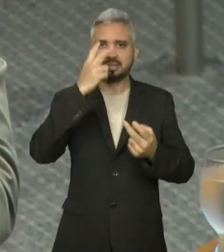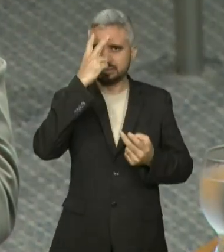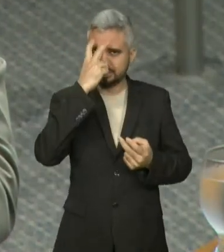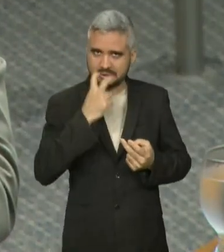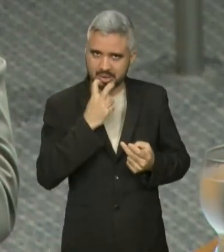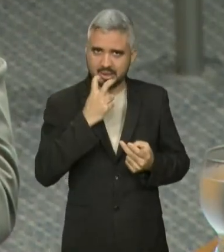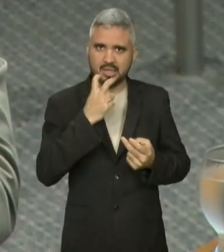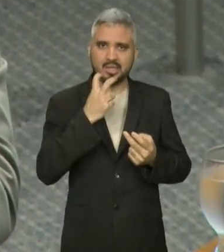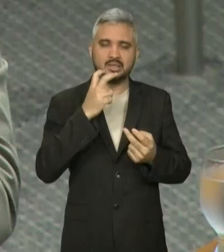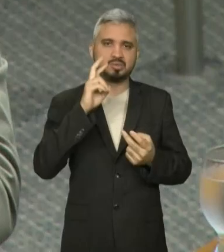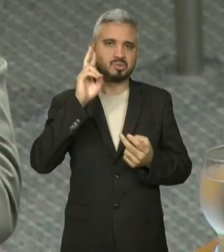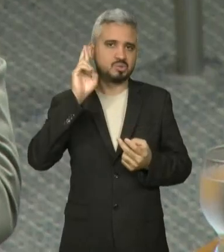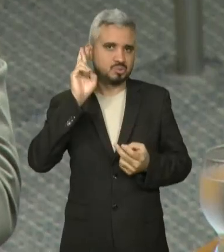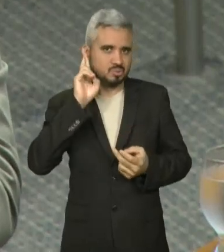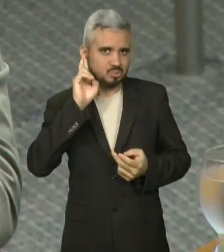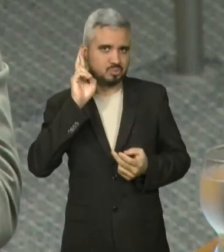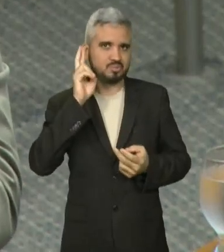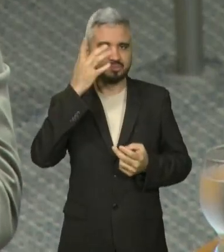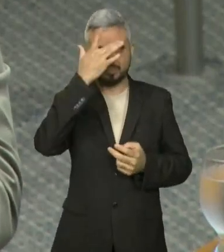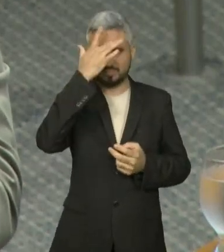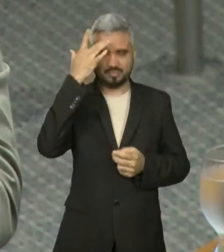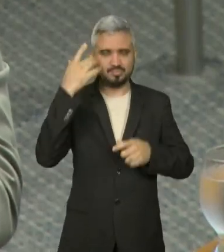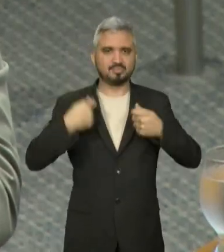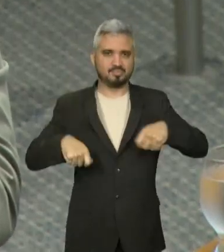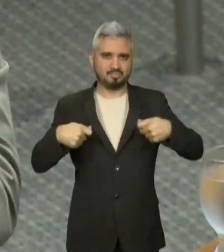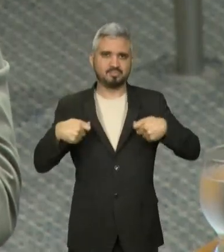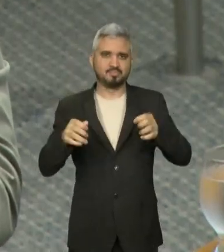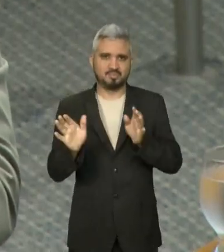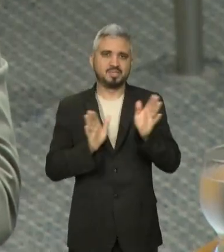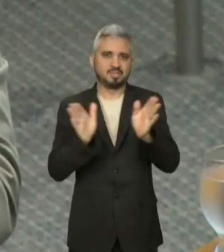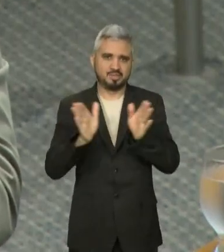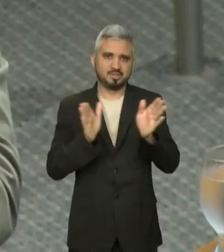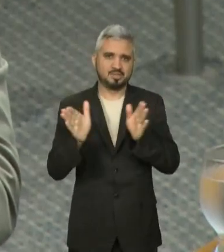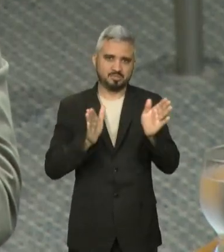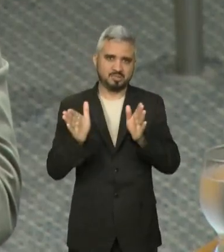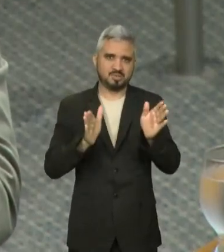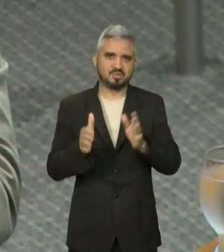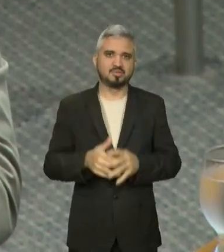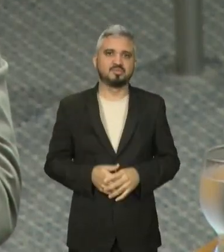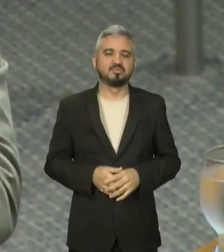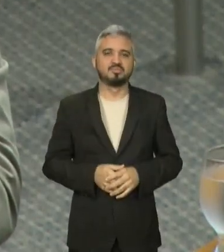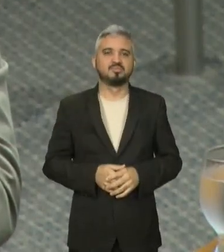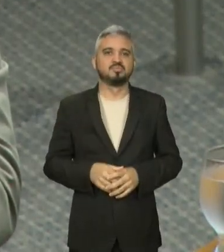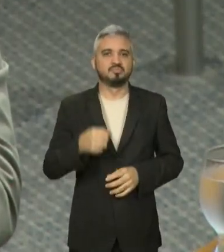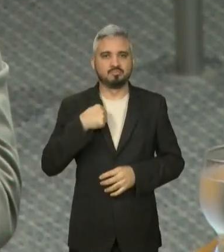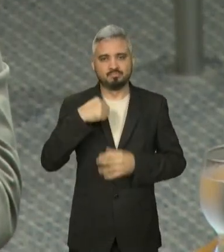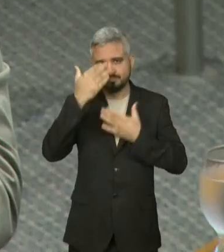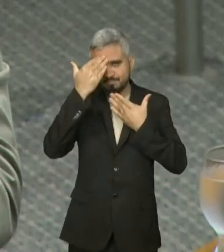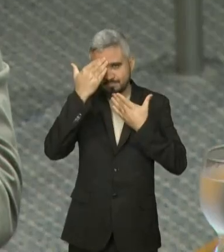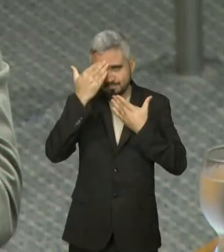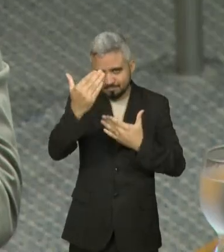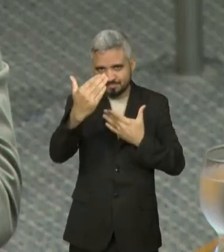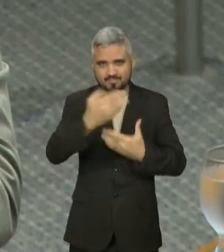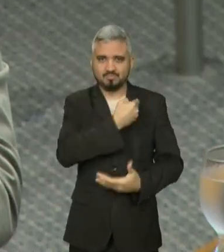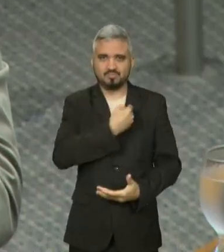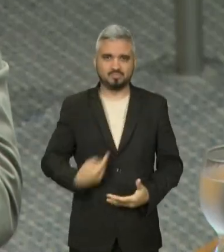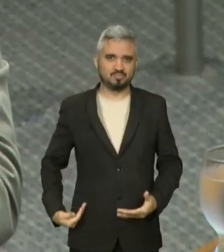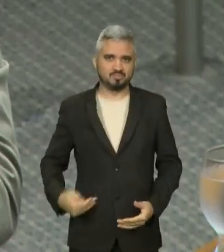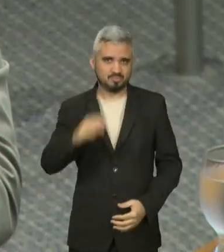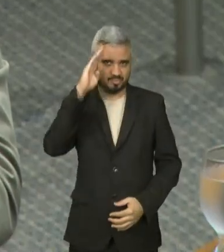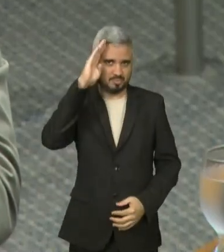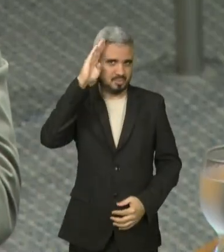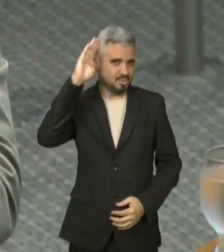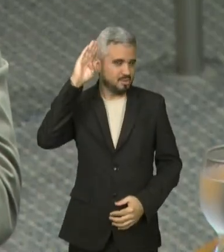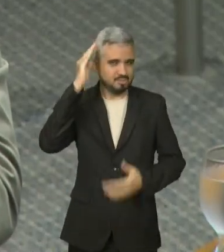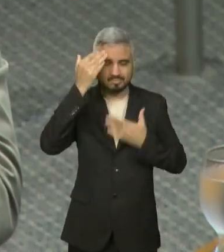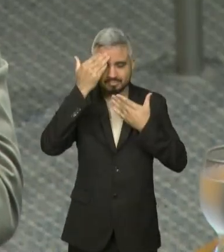de uma acessibilidade especial. Então, quero aqui, tiro o meu chapéu, agradeço do fundo do coração ao governador Carlos Brandão,